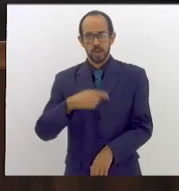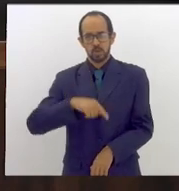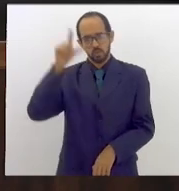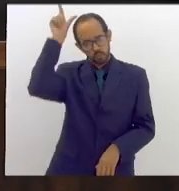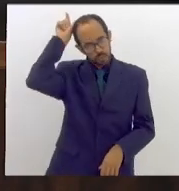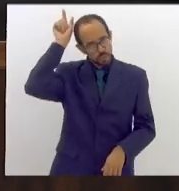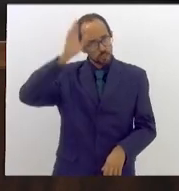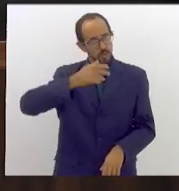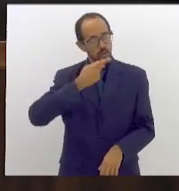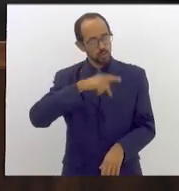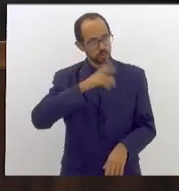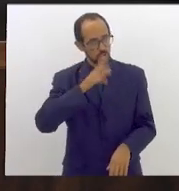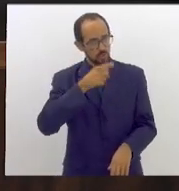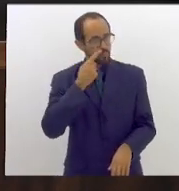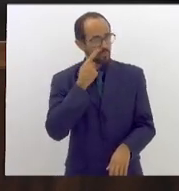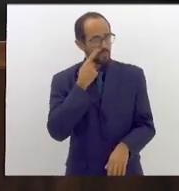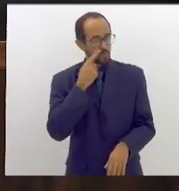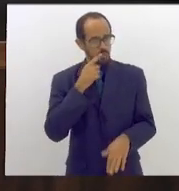é tranquilo